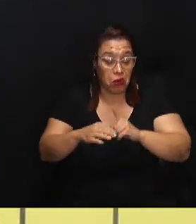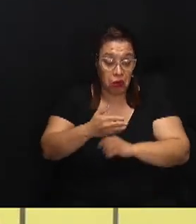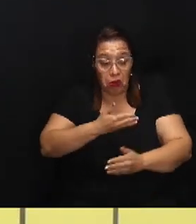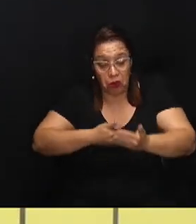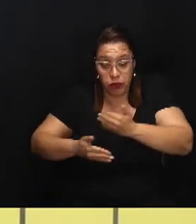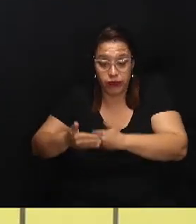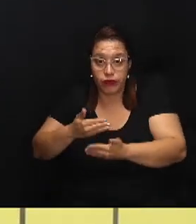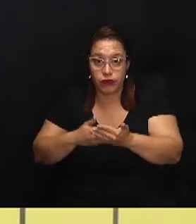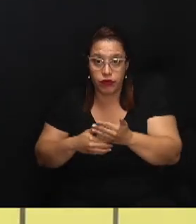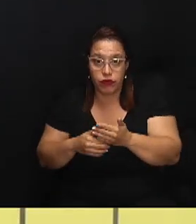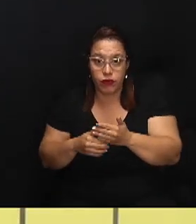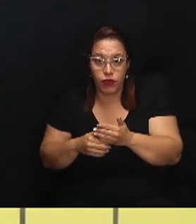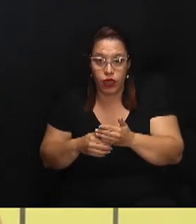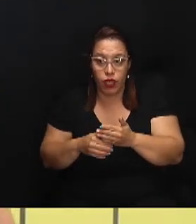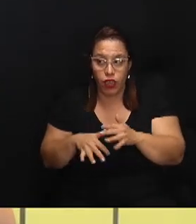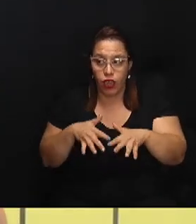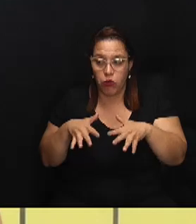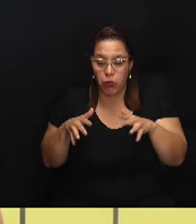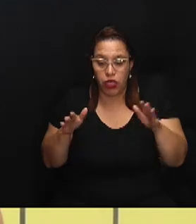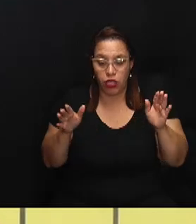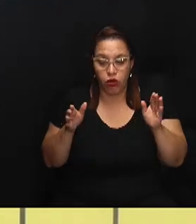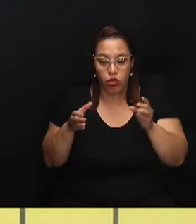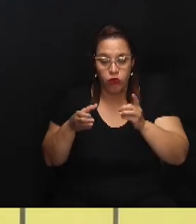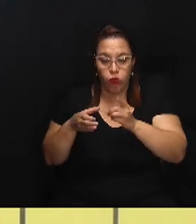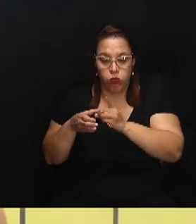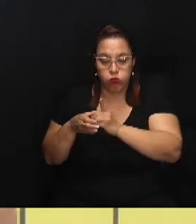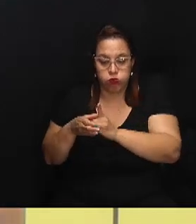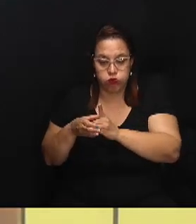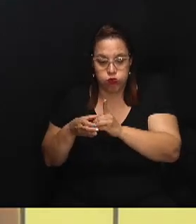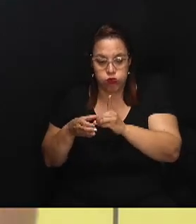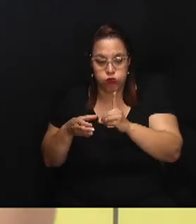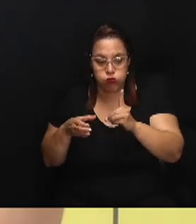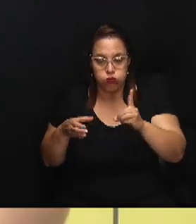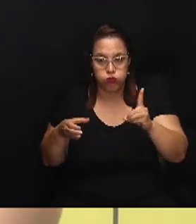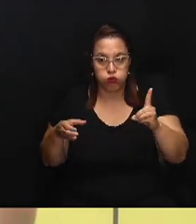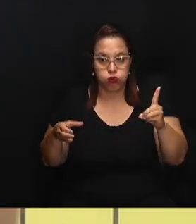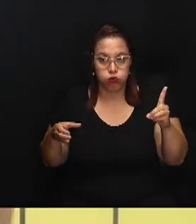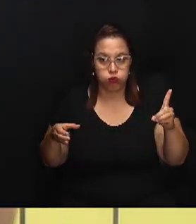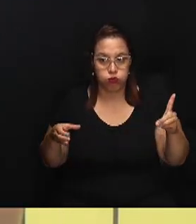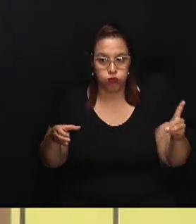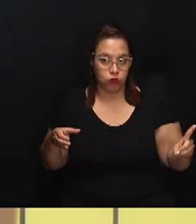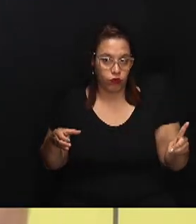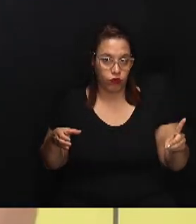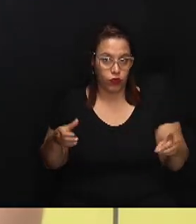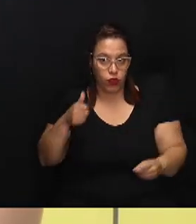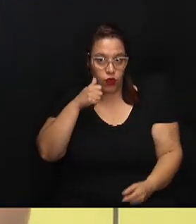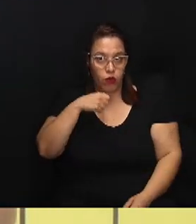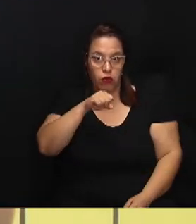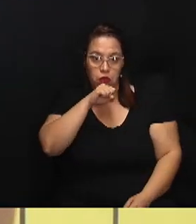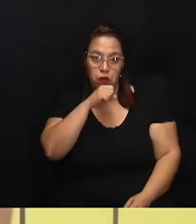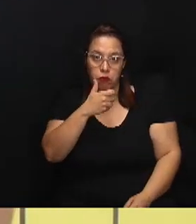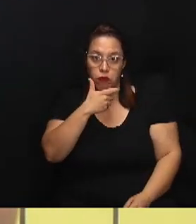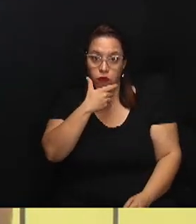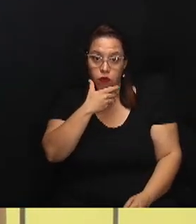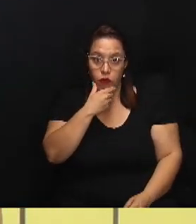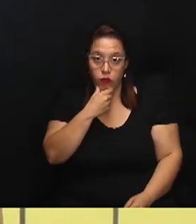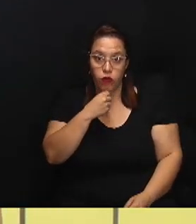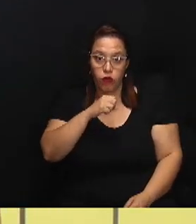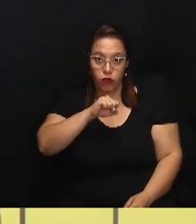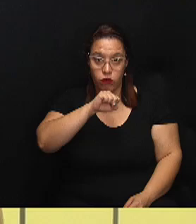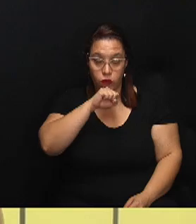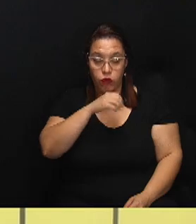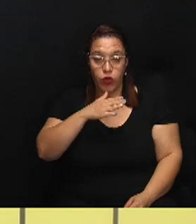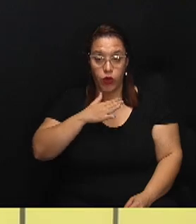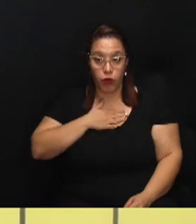Foi o momento que eu me fechei. Tá. Eu precisei ficar comigo, meu marido, minha mãe, ali, né? O meu